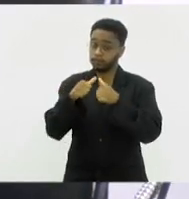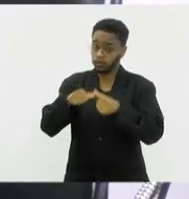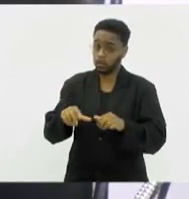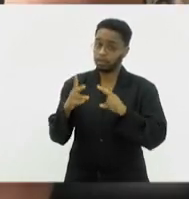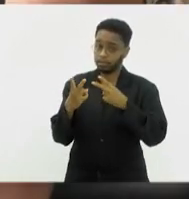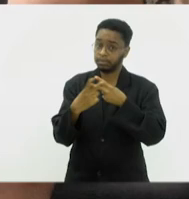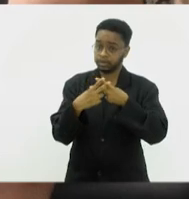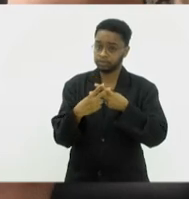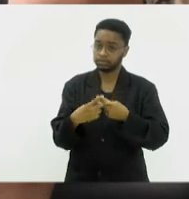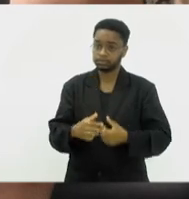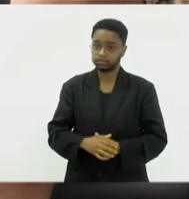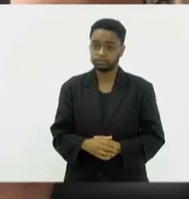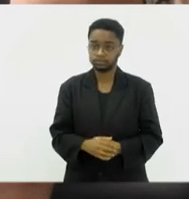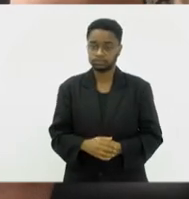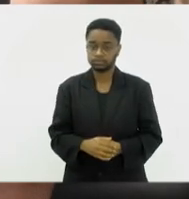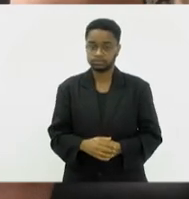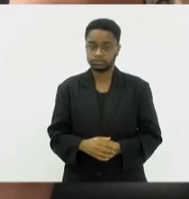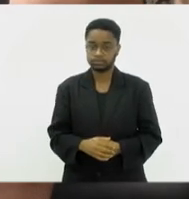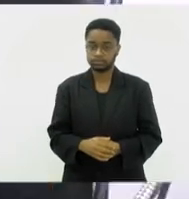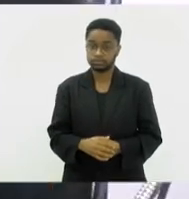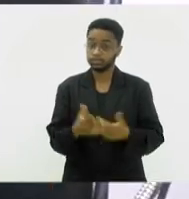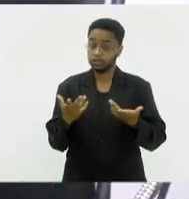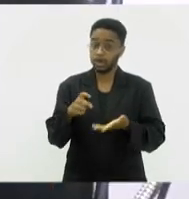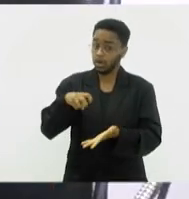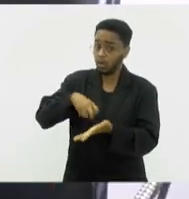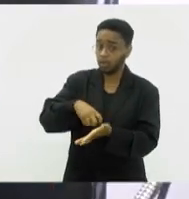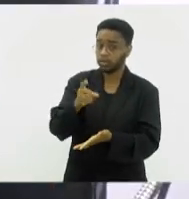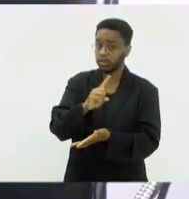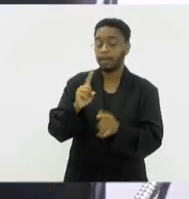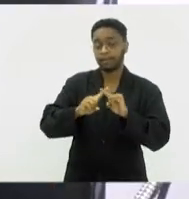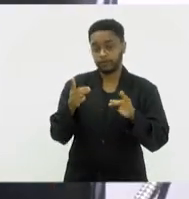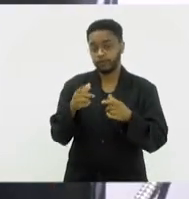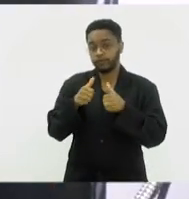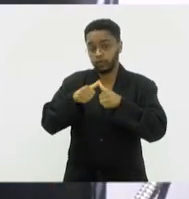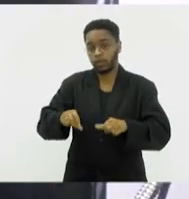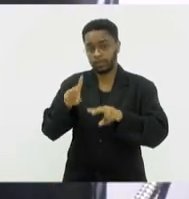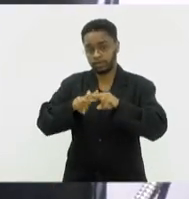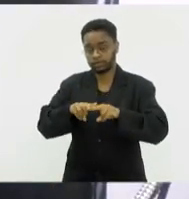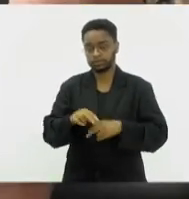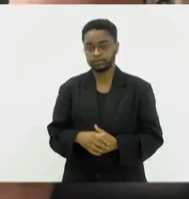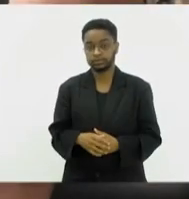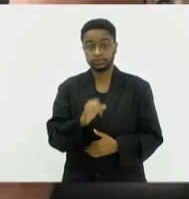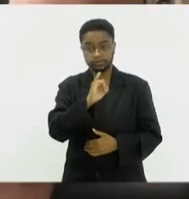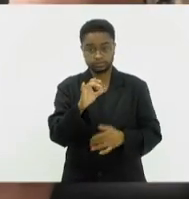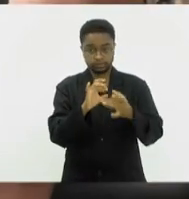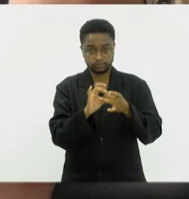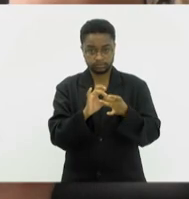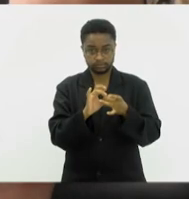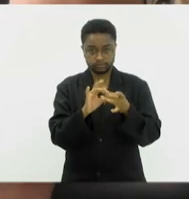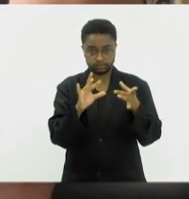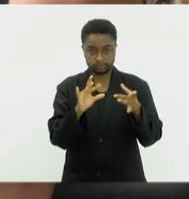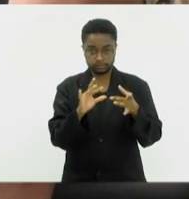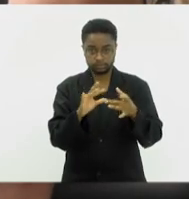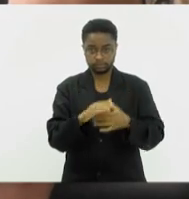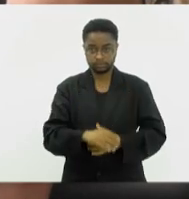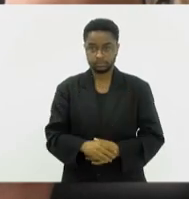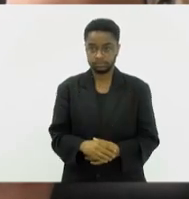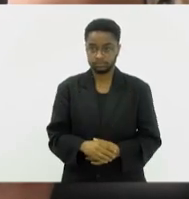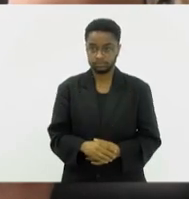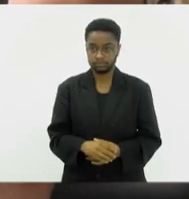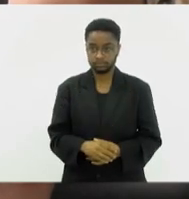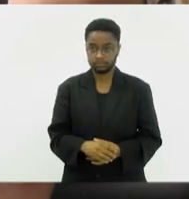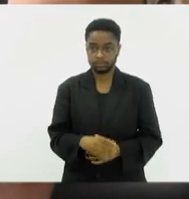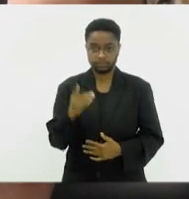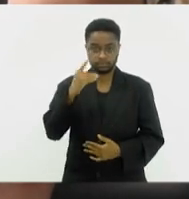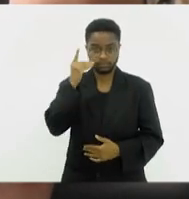Sim, eu não, na verdade... Enquanto não foi condenado ou não foi, preso o senhor ficou. Se o senhor me permite, Vossa Excelência. Deputado Alan Lopes, quer falar? Tome assento conosco aqui, deputado. Pode